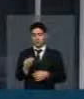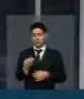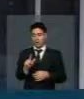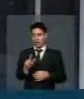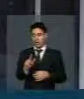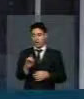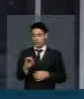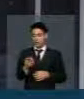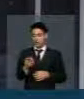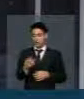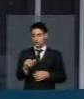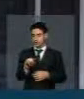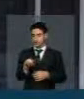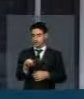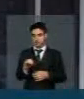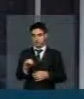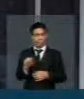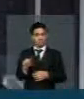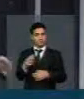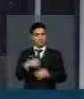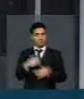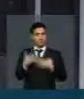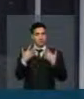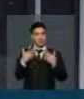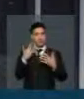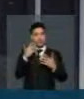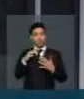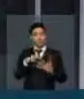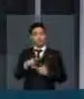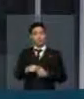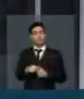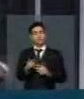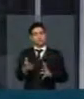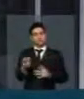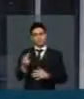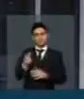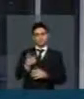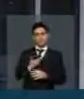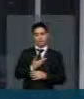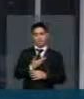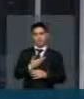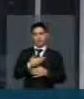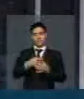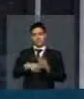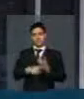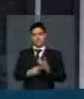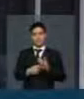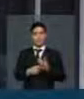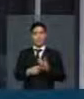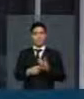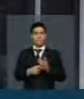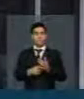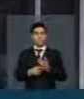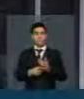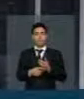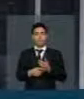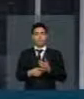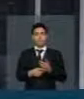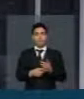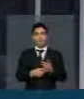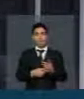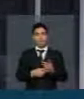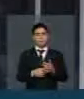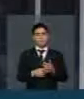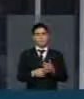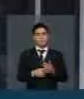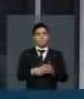alegre para o mundo. Fomos colegas de sindicato nos velhos tempos, quando